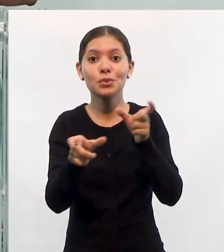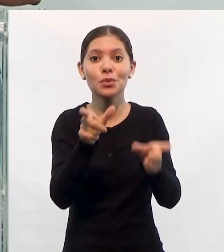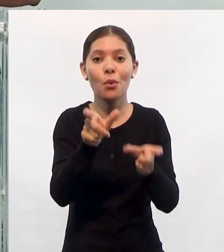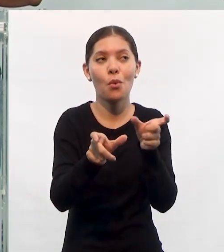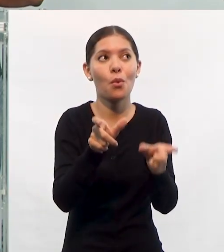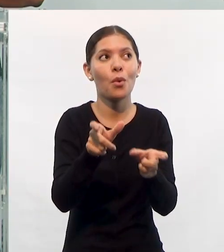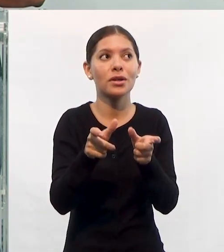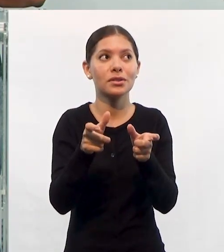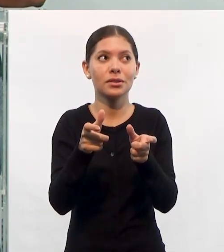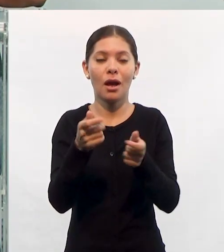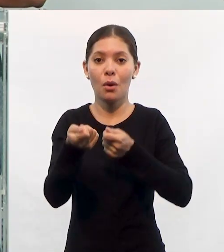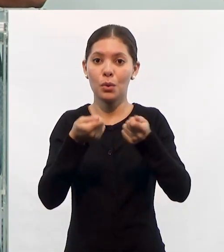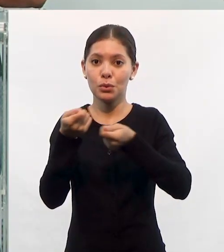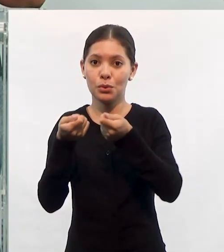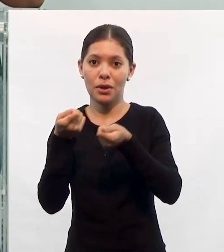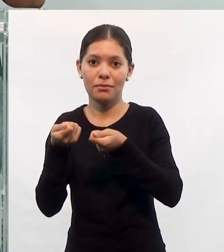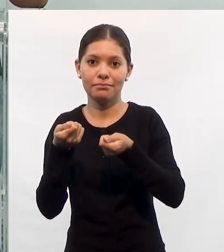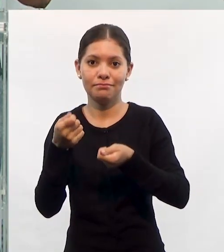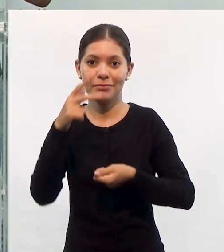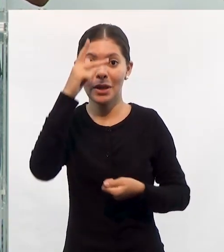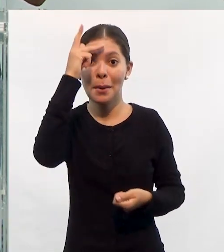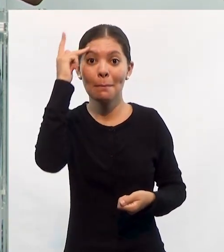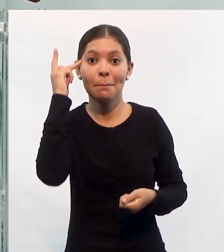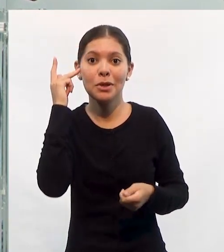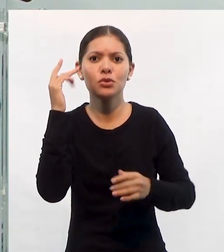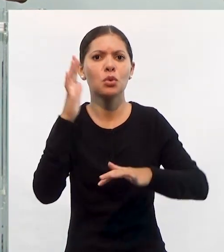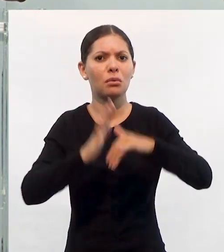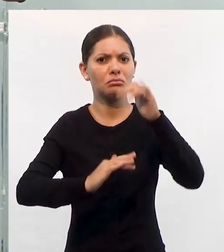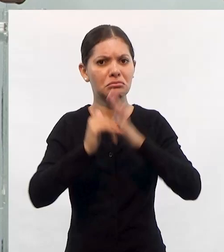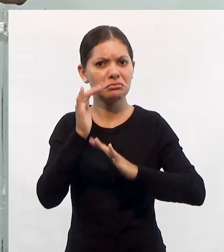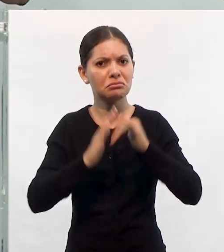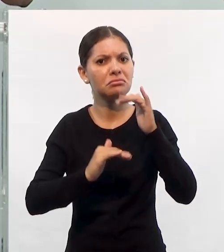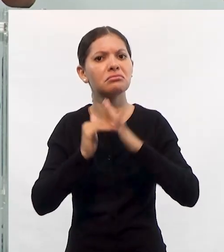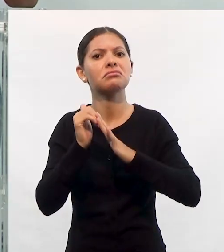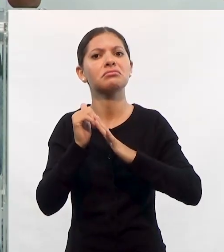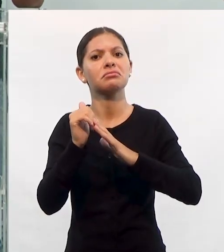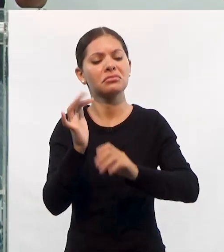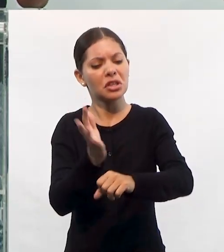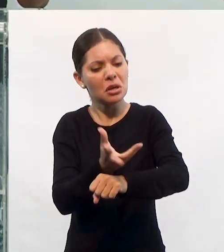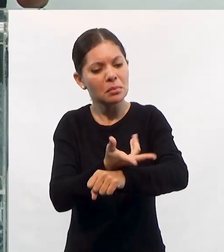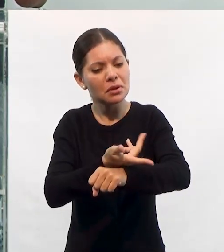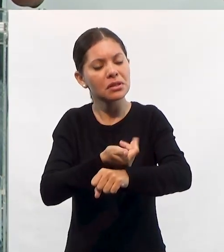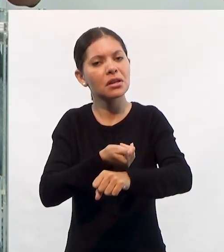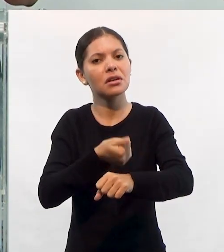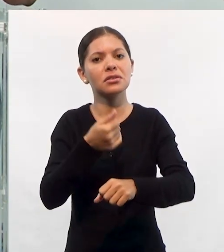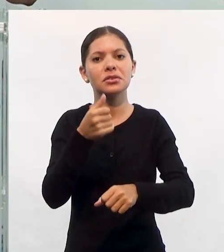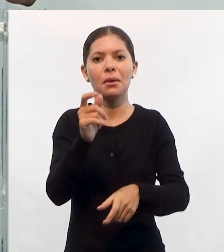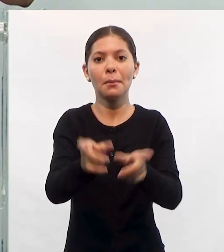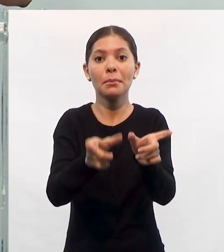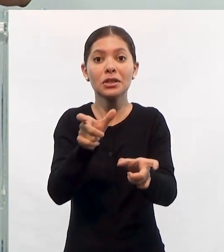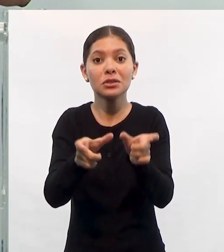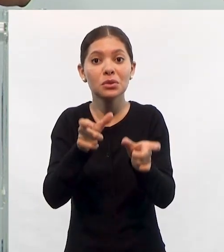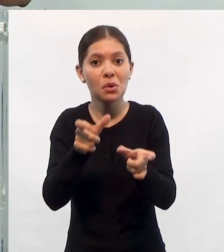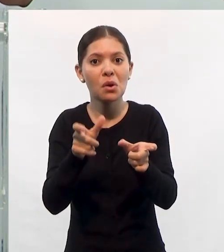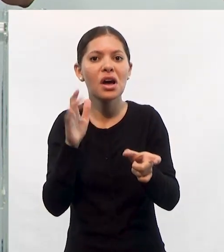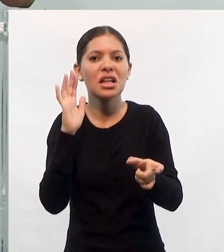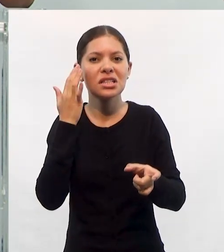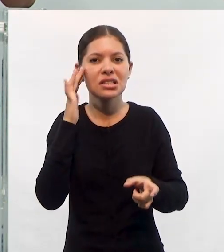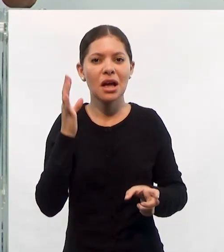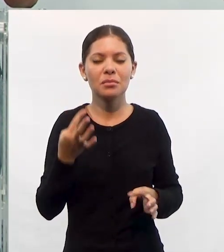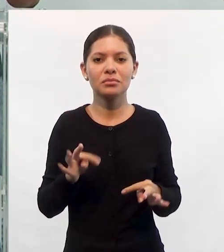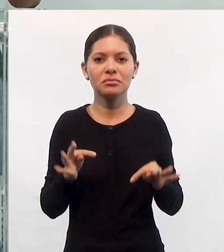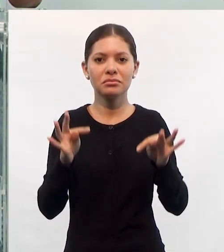que essas máquinas devem fazer. Essas pessoas são altamente capacitadas, ou seja, essas pessoas dominam